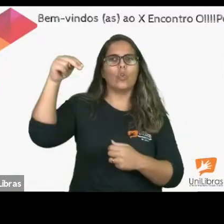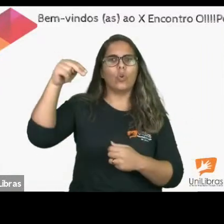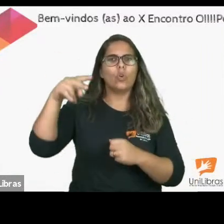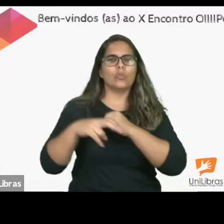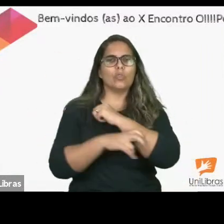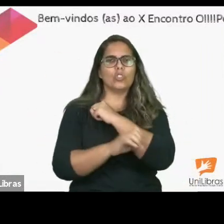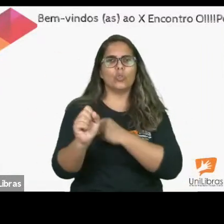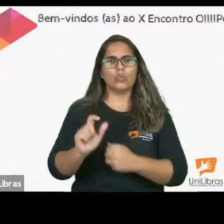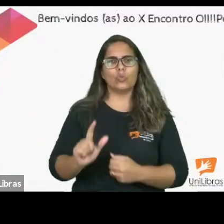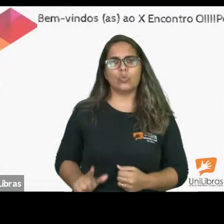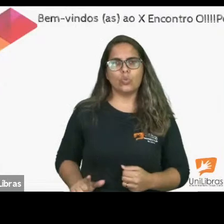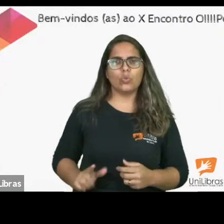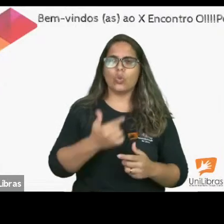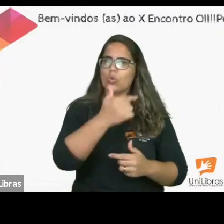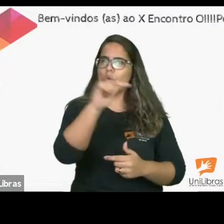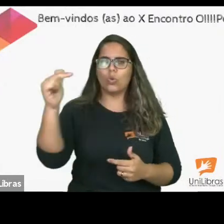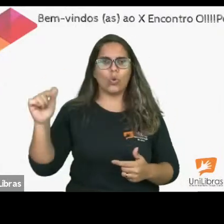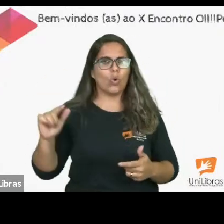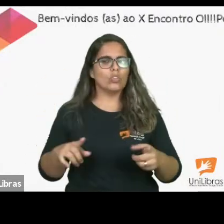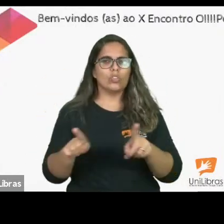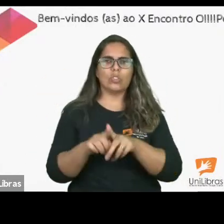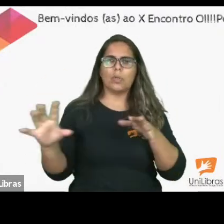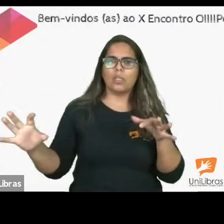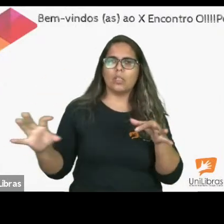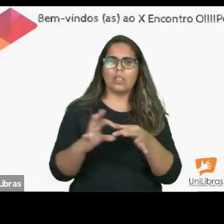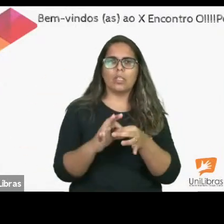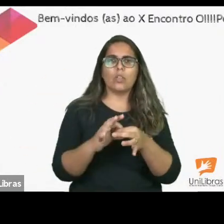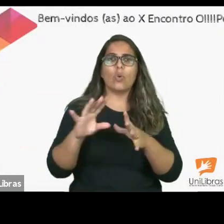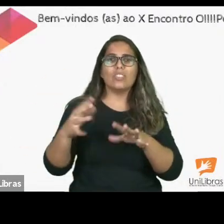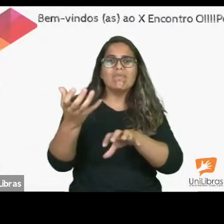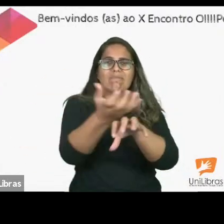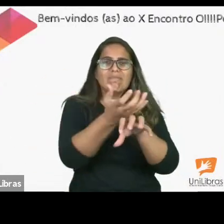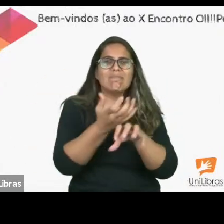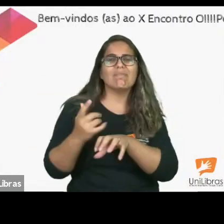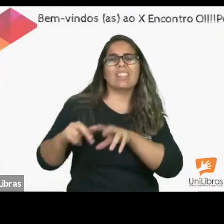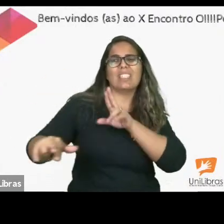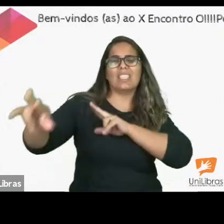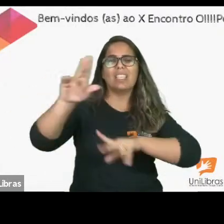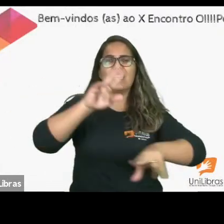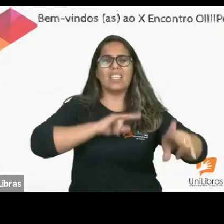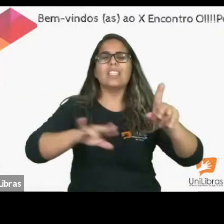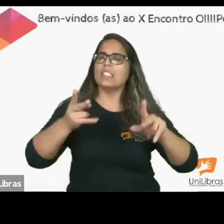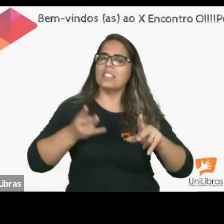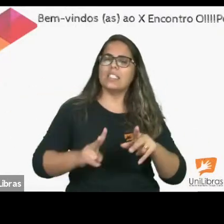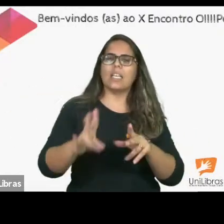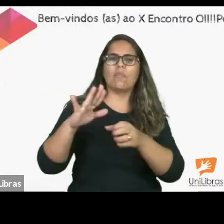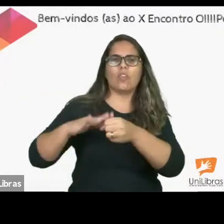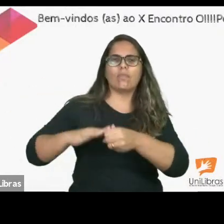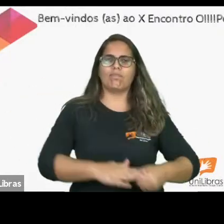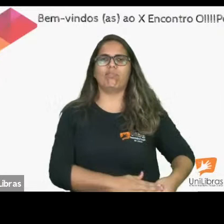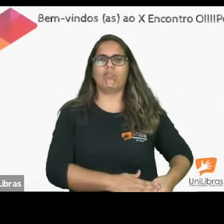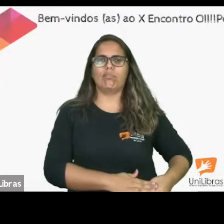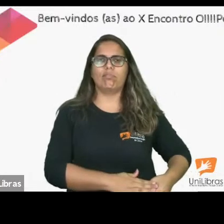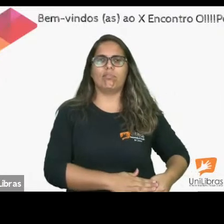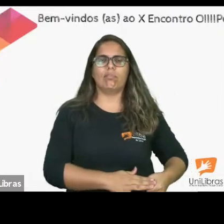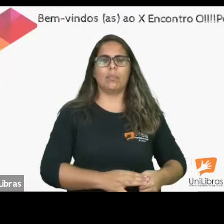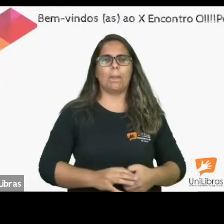Sul e outras contribuições, outras matrizes epistêmicas que sempre foram negadas. Então,